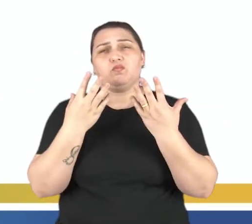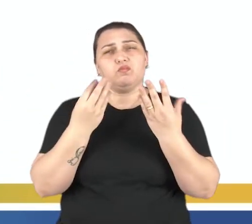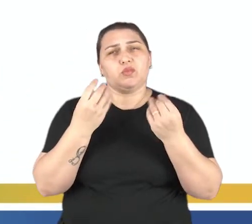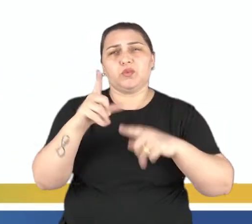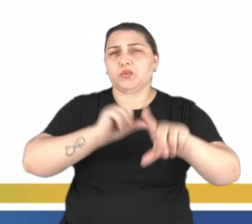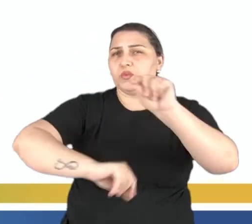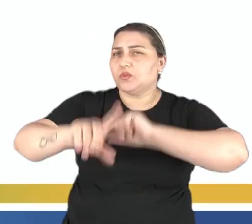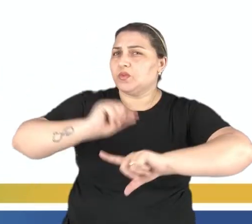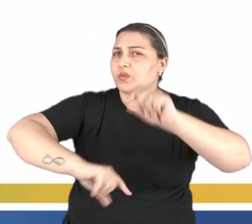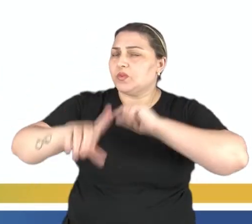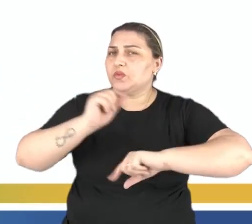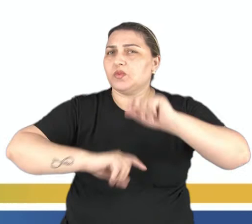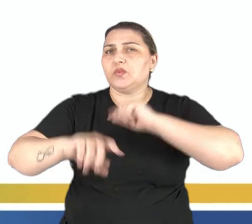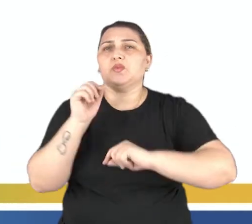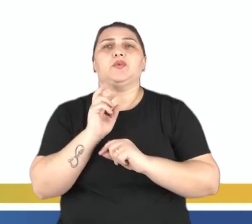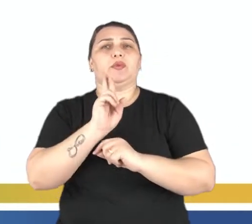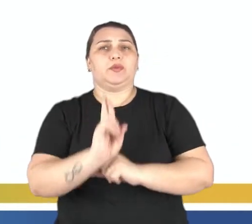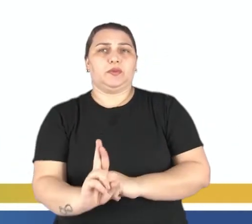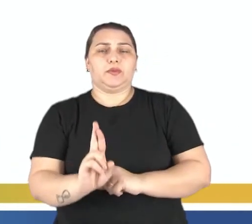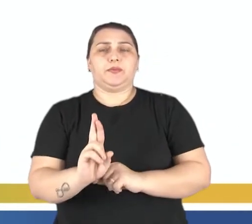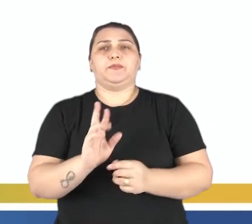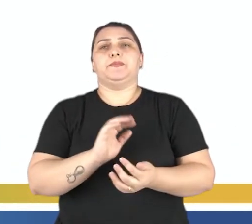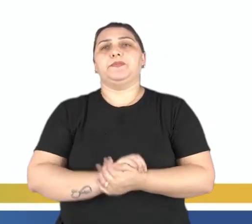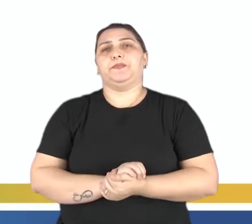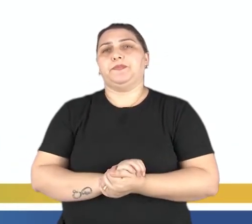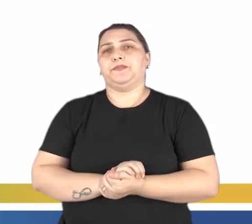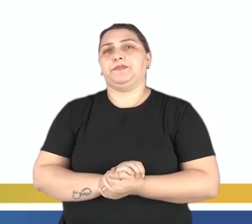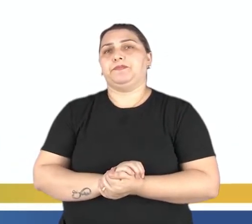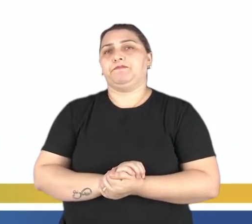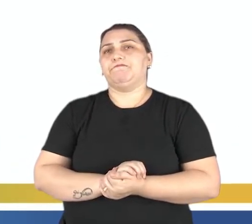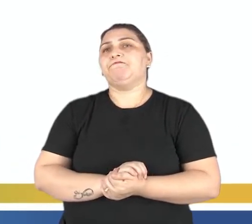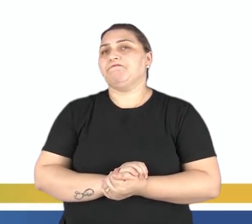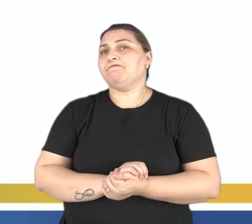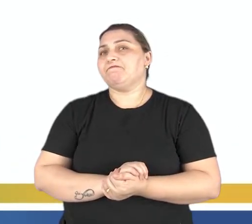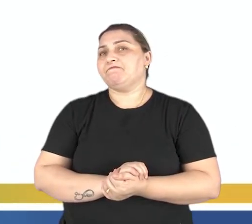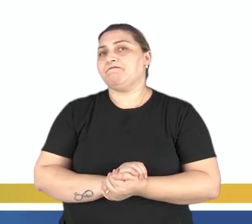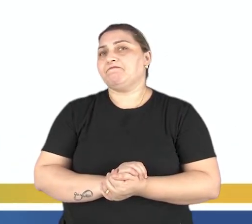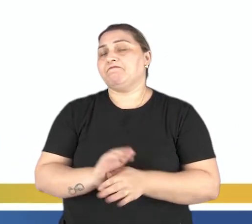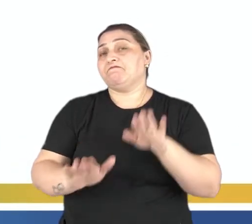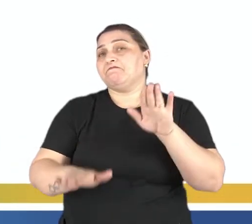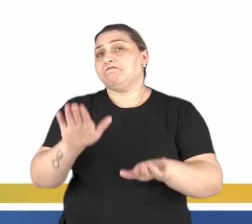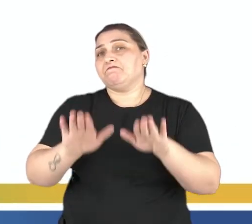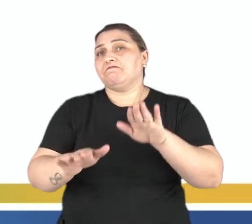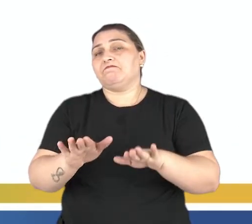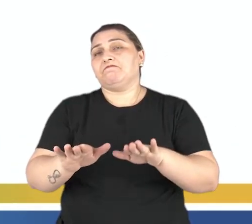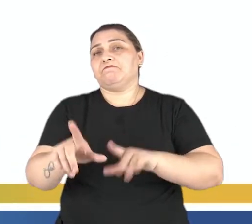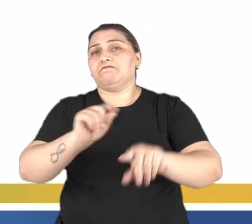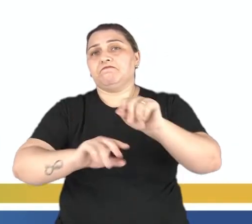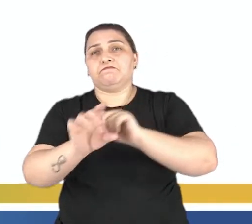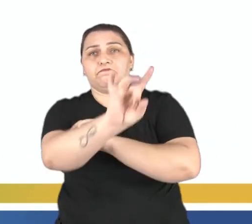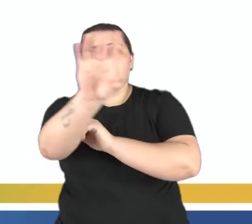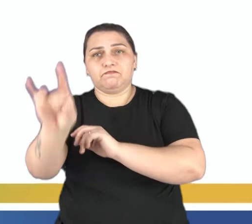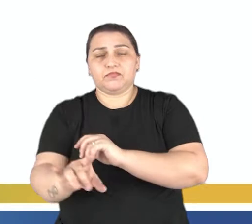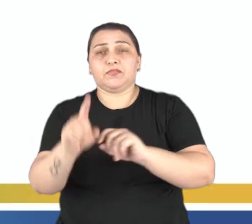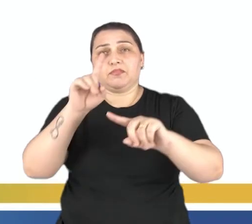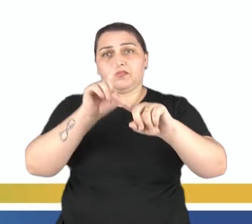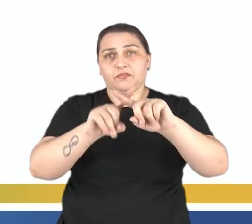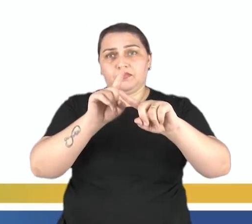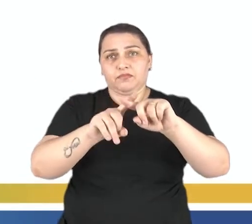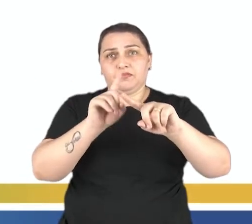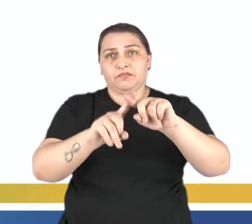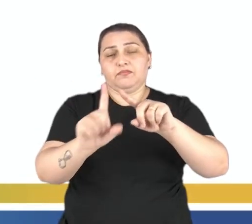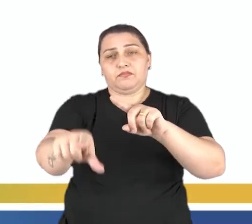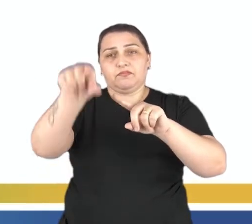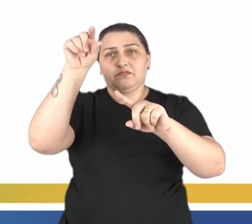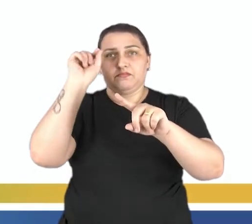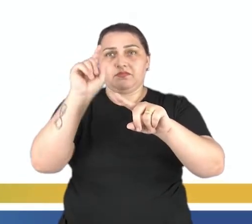reta final dessa questão é muito subjetivo. Então, veja só, nós vamos multiplicar,